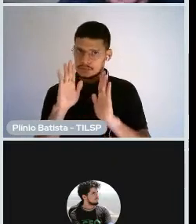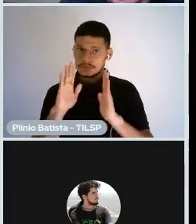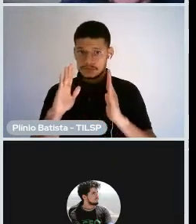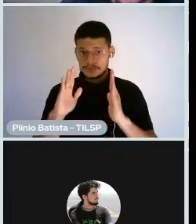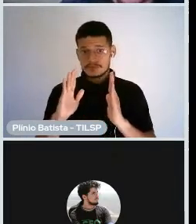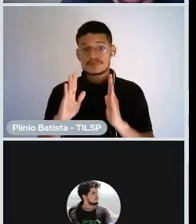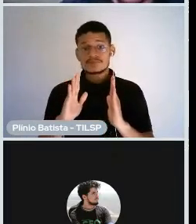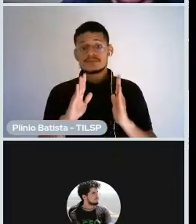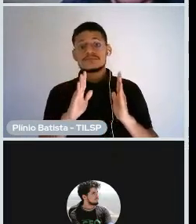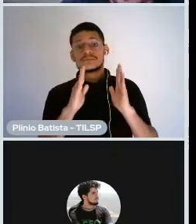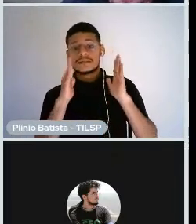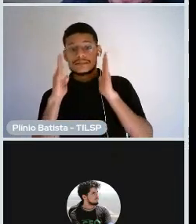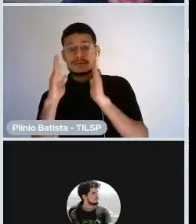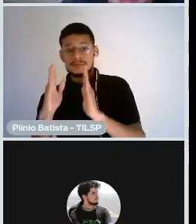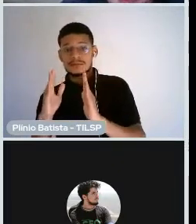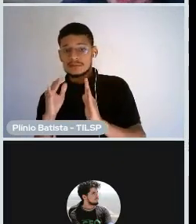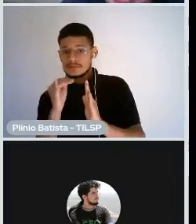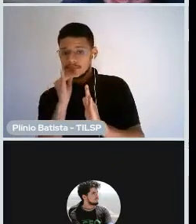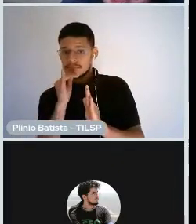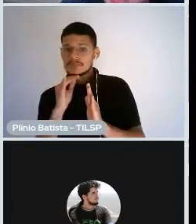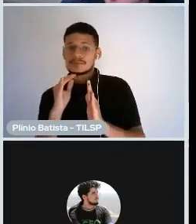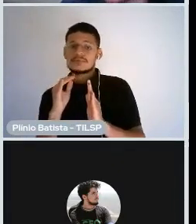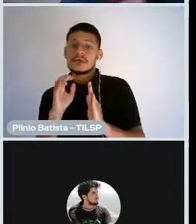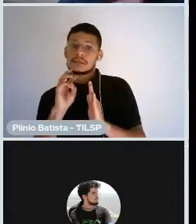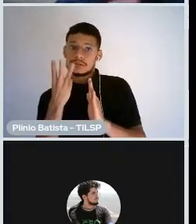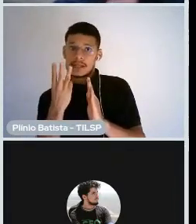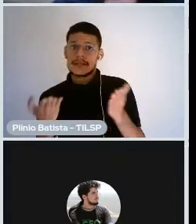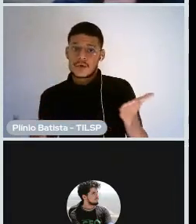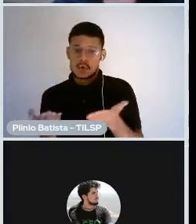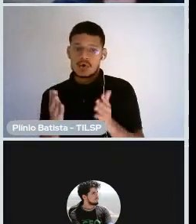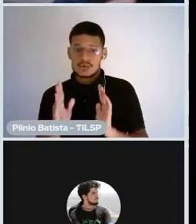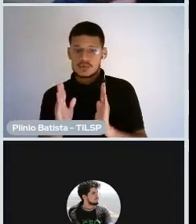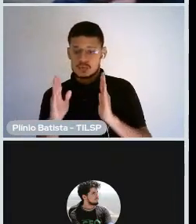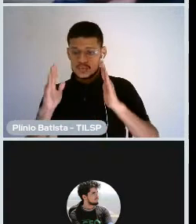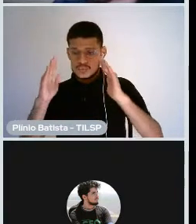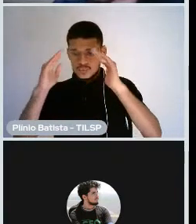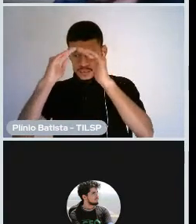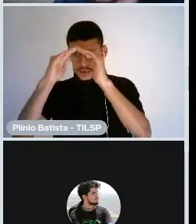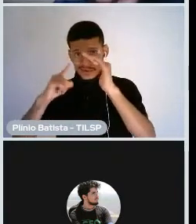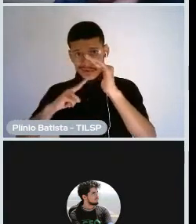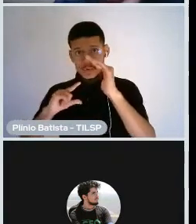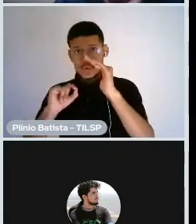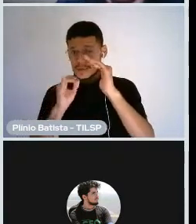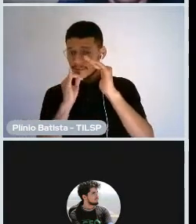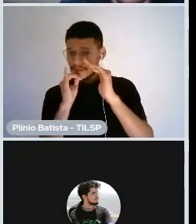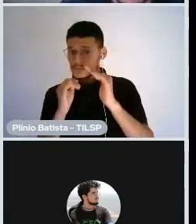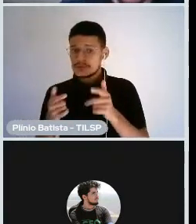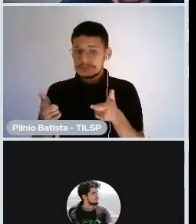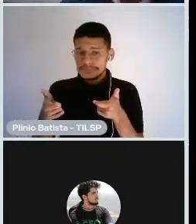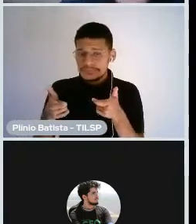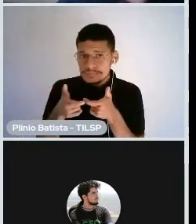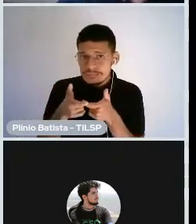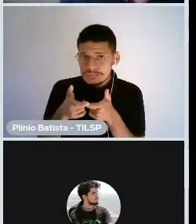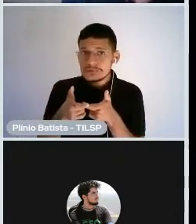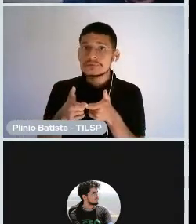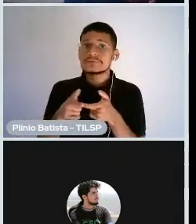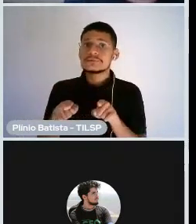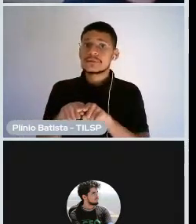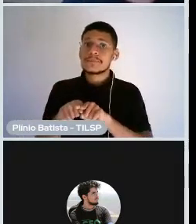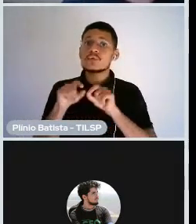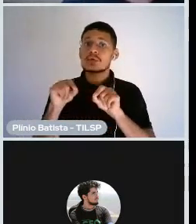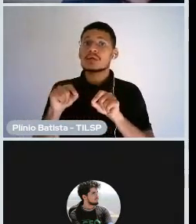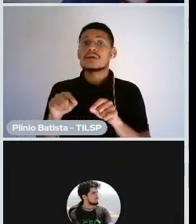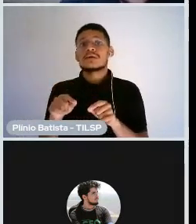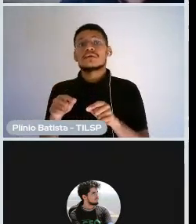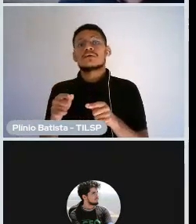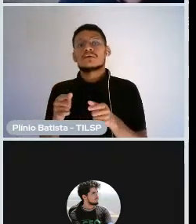de natalidade, já começa a diminuir um pouco a quantidade de pessoas que nascem, e tem uma manutenção na baixa taxa de mortalidade.